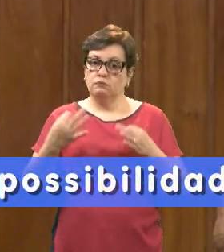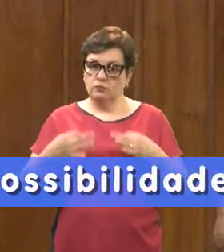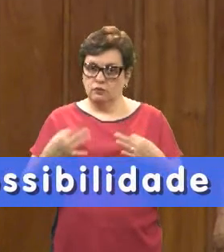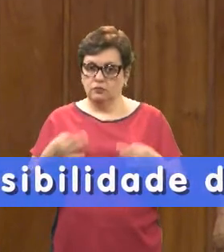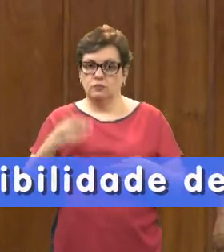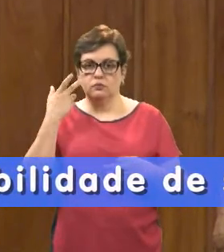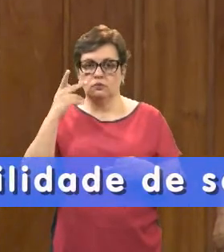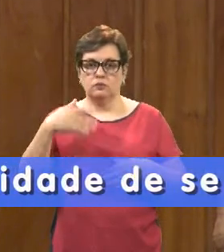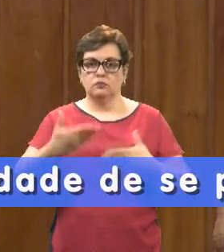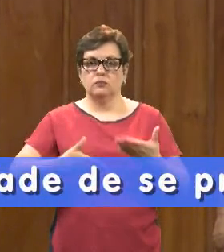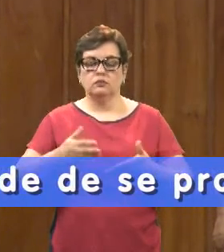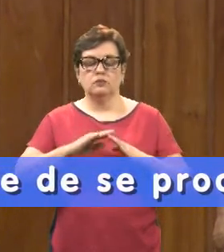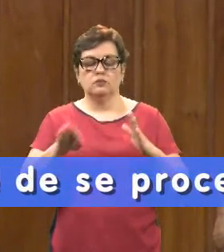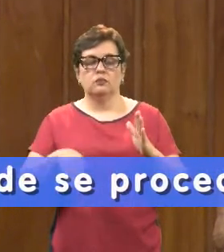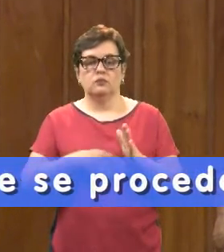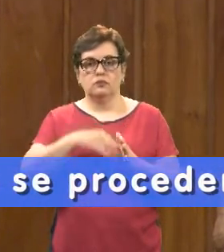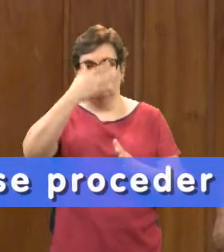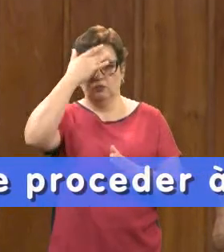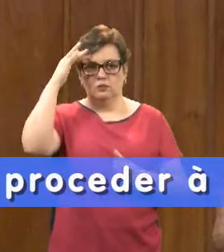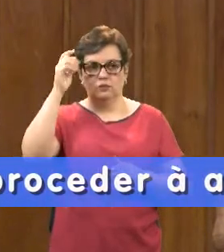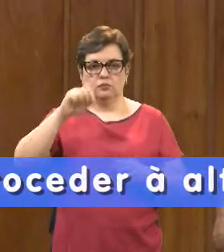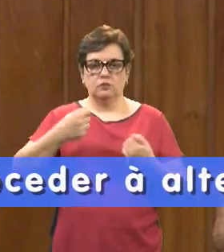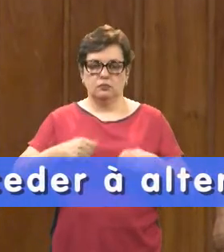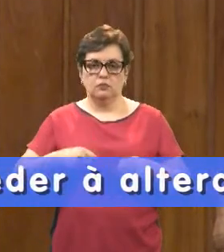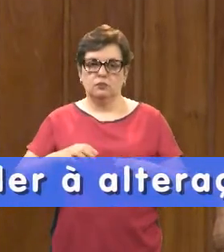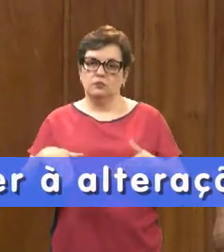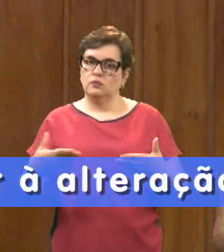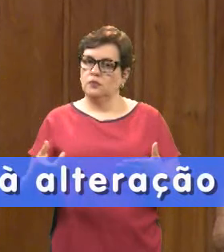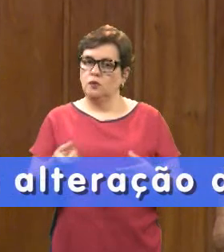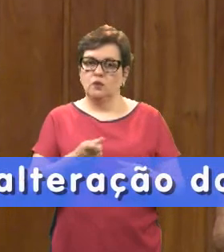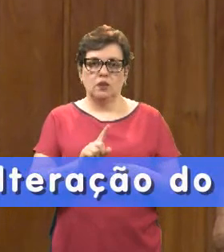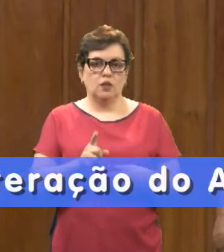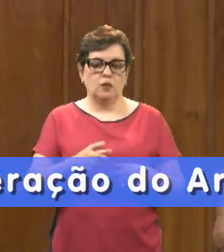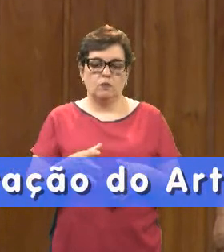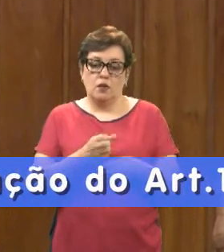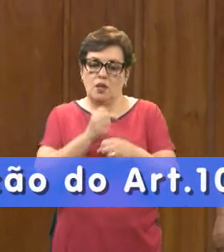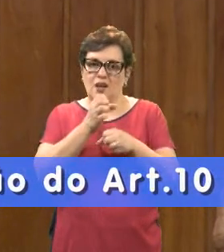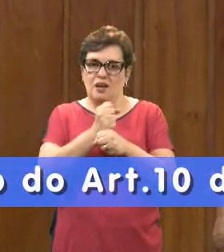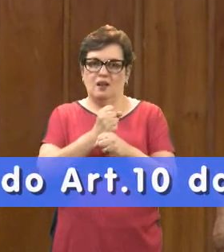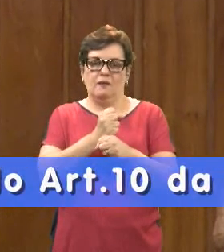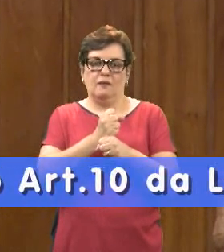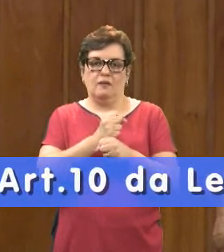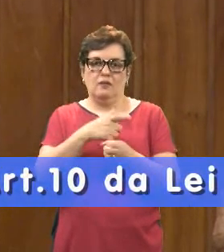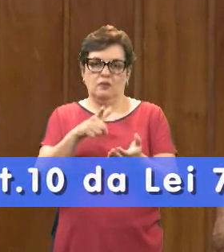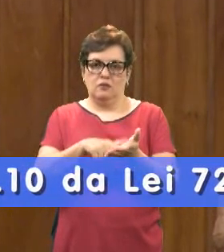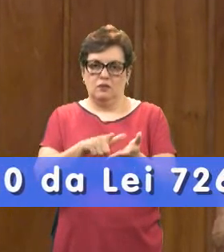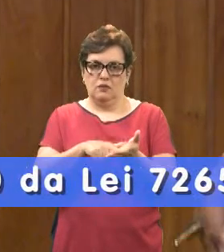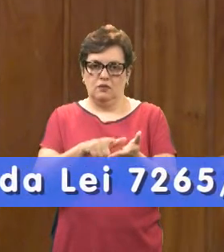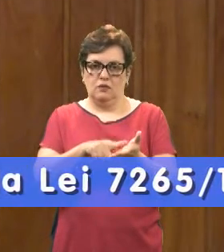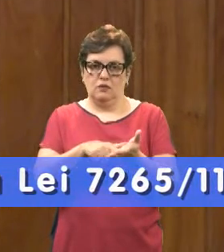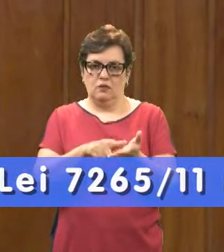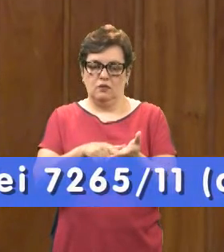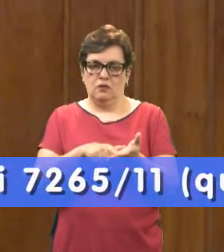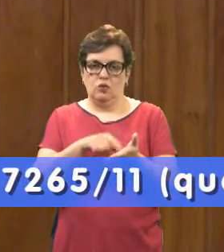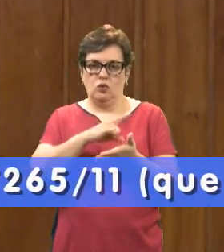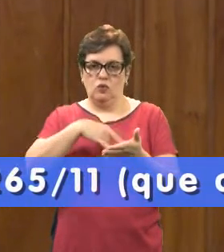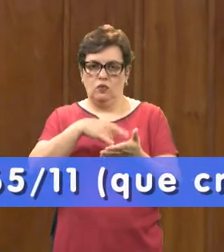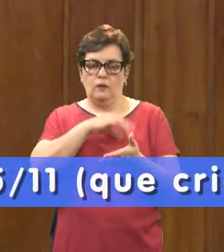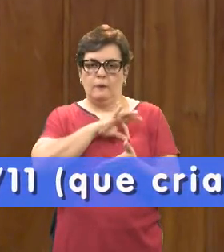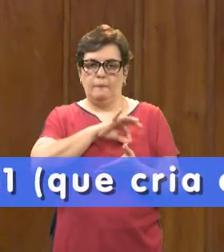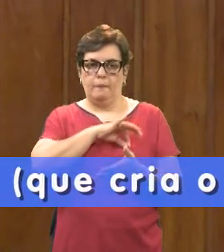demanda e não haveria acréscimo na folha de pagamento. Já possuímos dois veículos para prestar